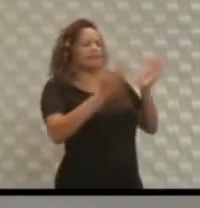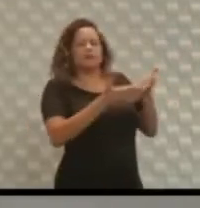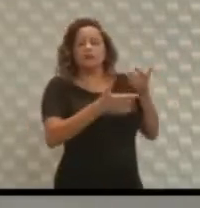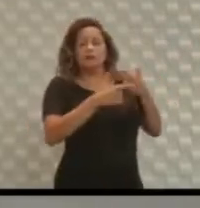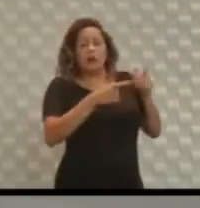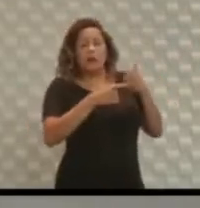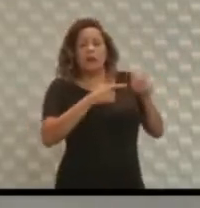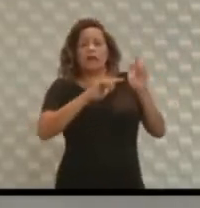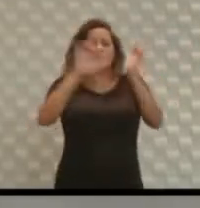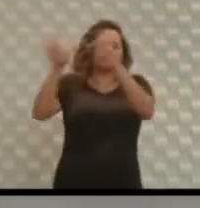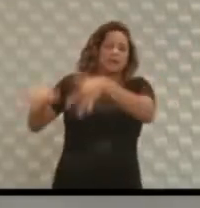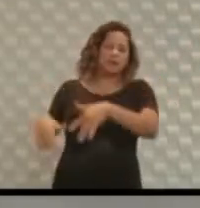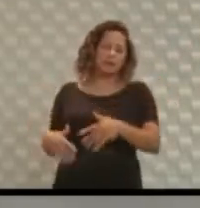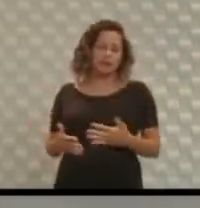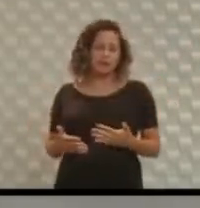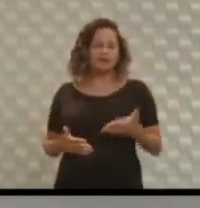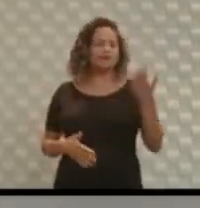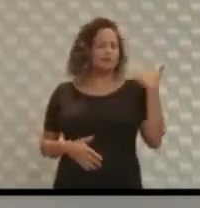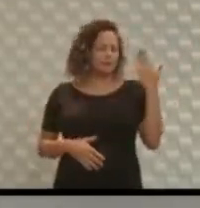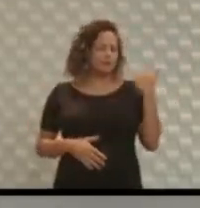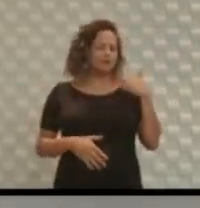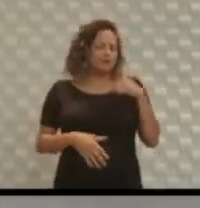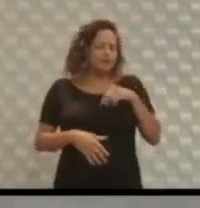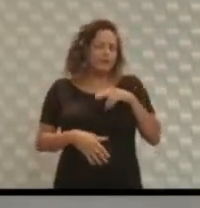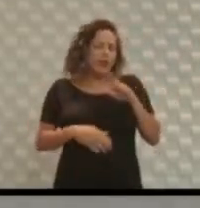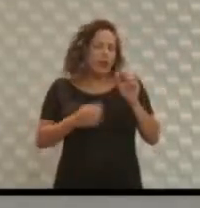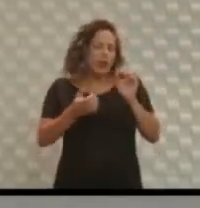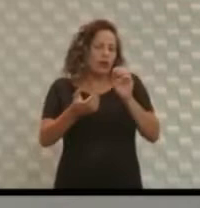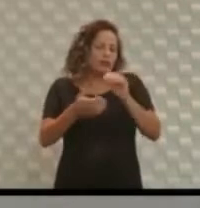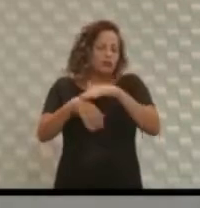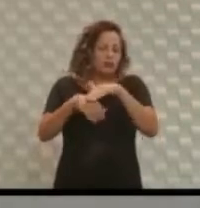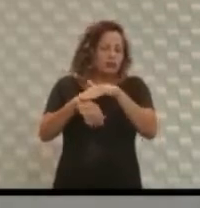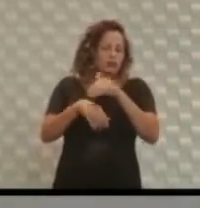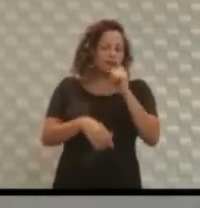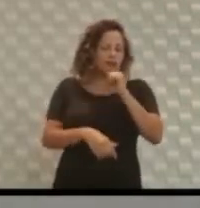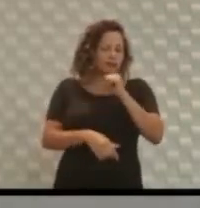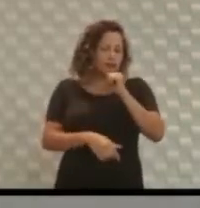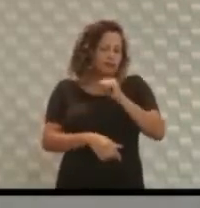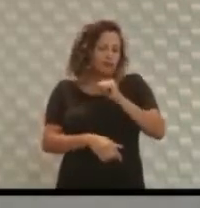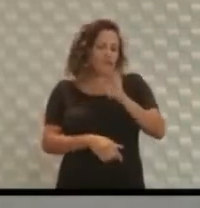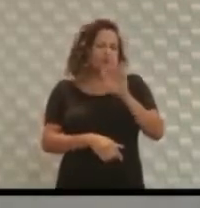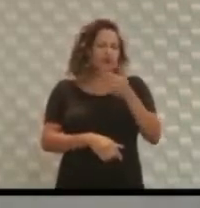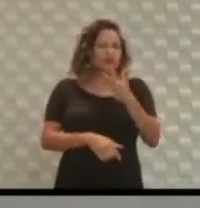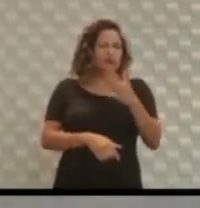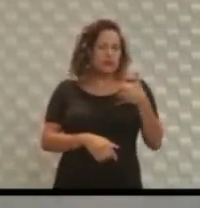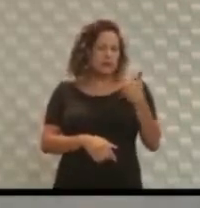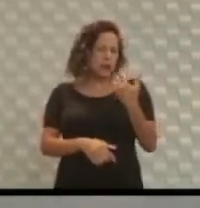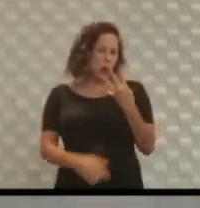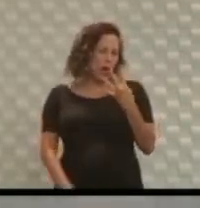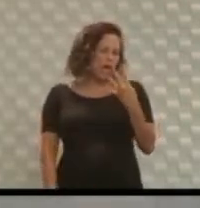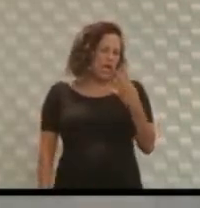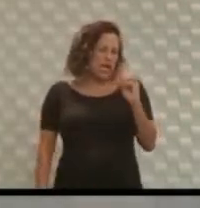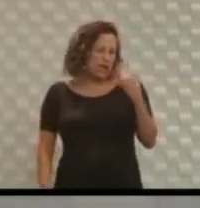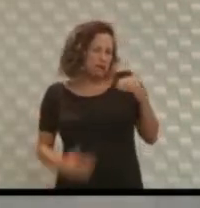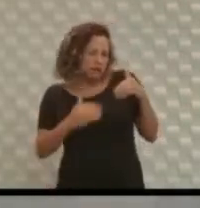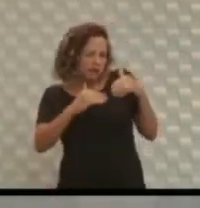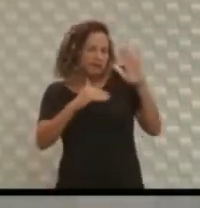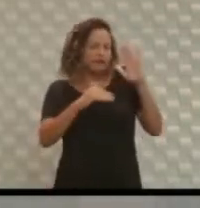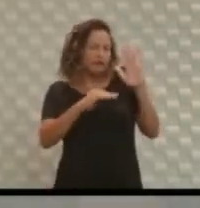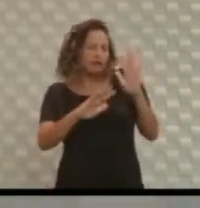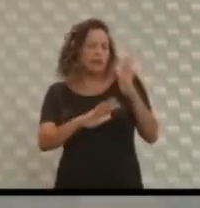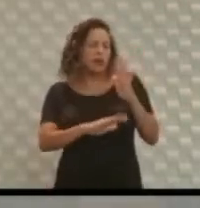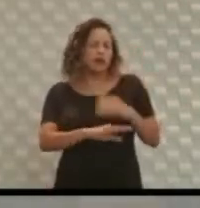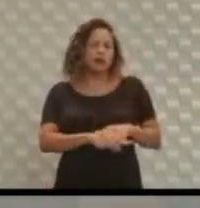sentei com uma moça, que não é uma moça, uma jovem senhora, já de uns 40 e poucos anos, já estava